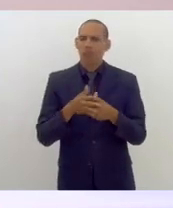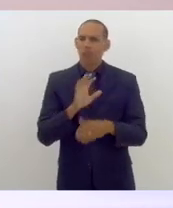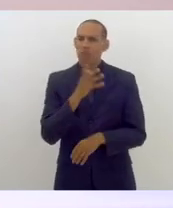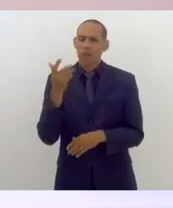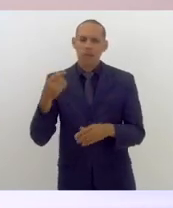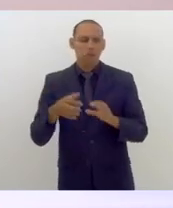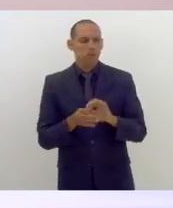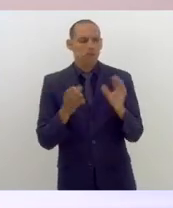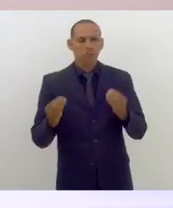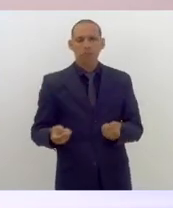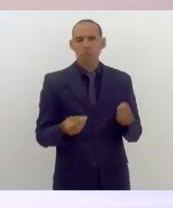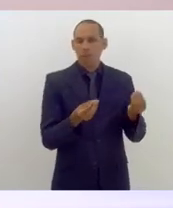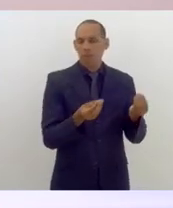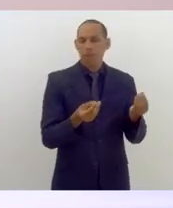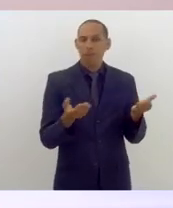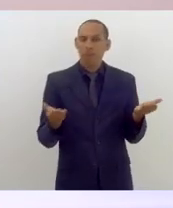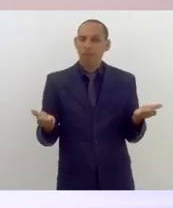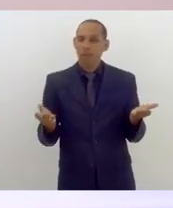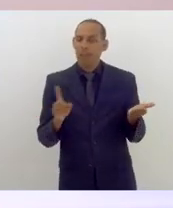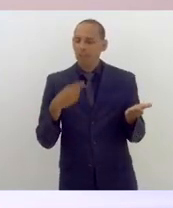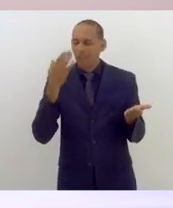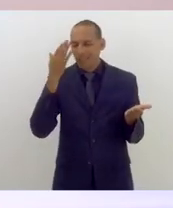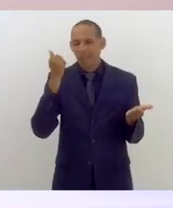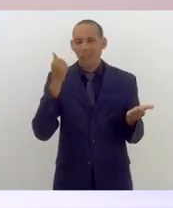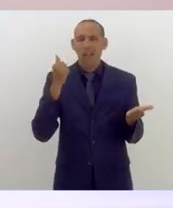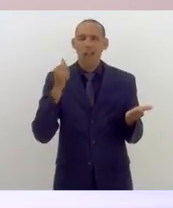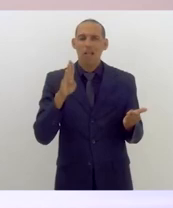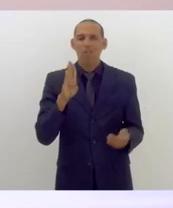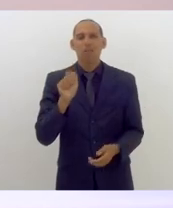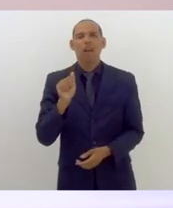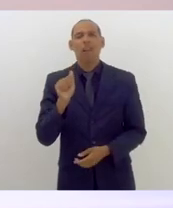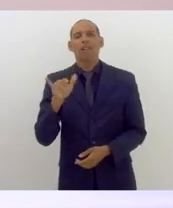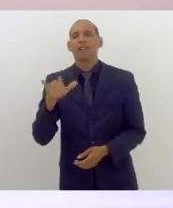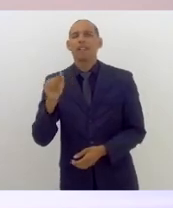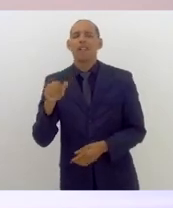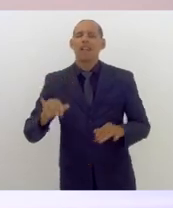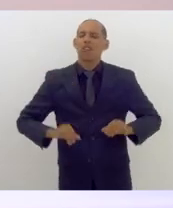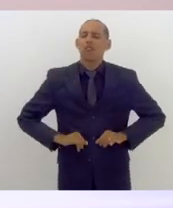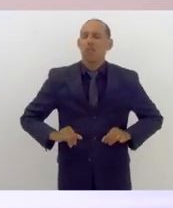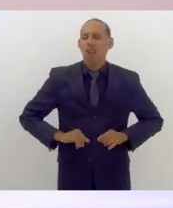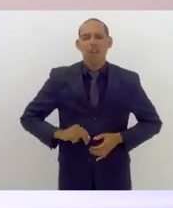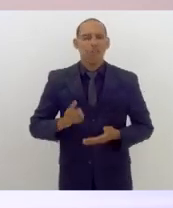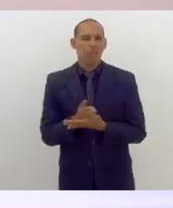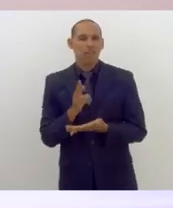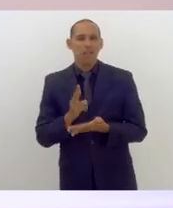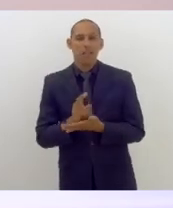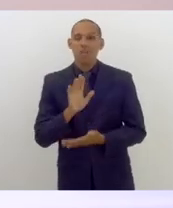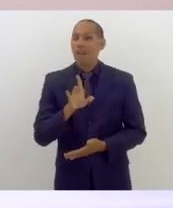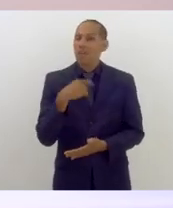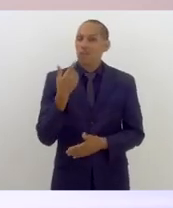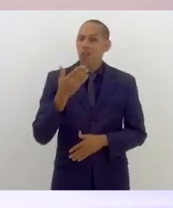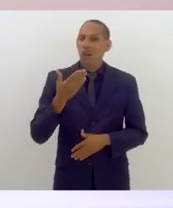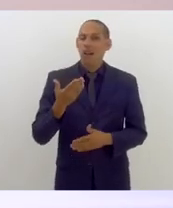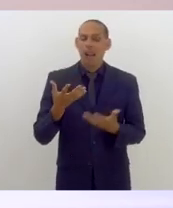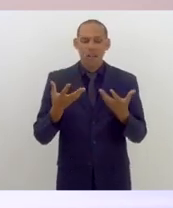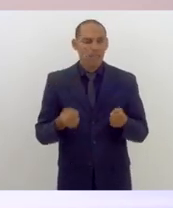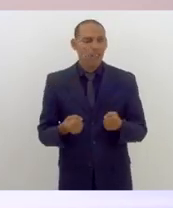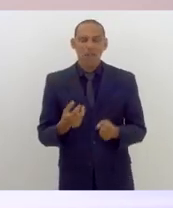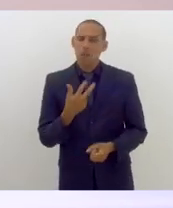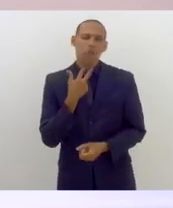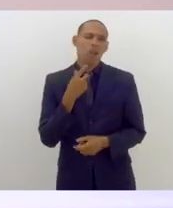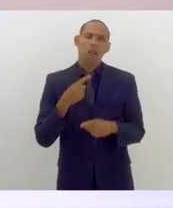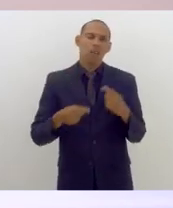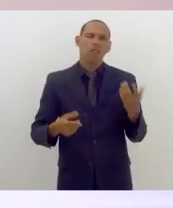deu autorização então nós sabemos que a Sepetiba sempre sofreu e vem sofrendo só que nós não podemos mais aceitar isso